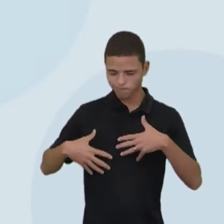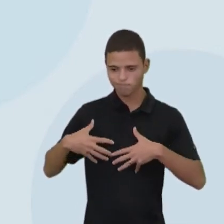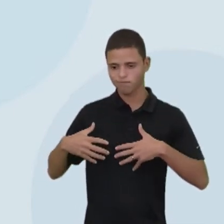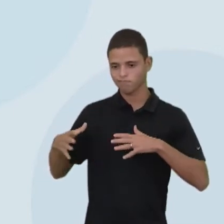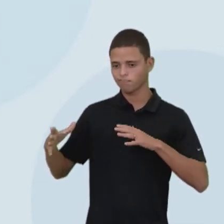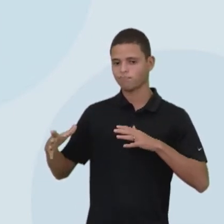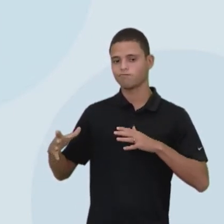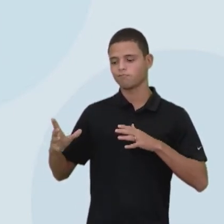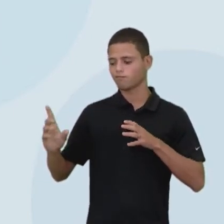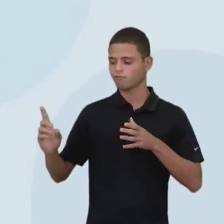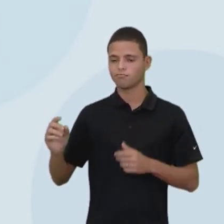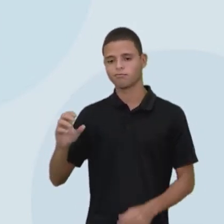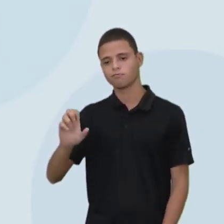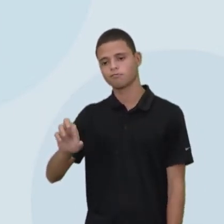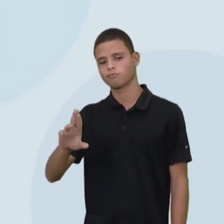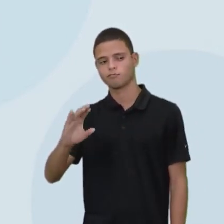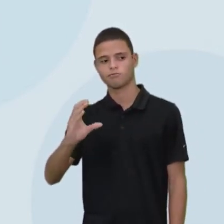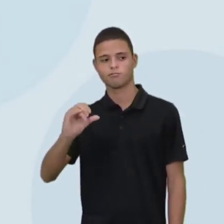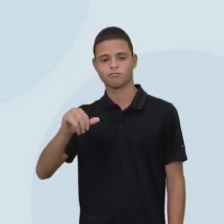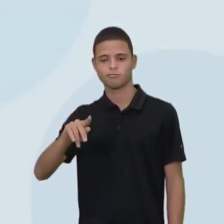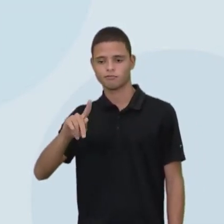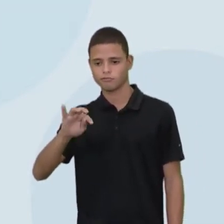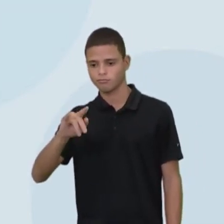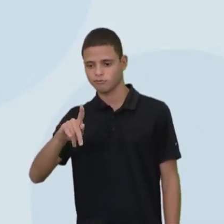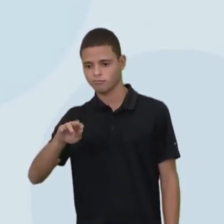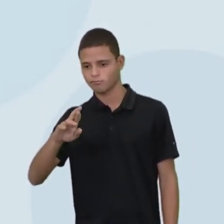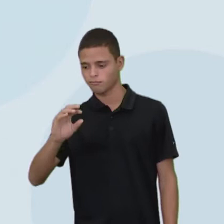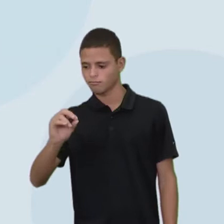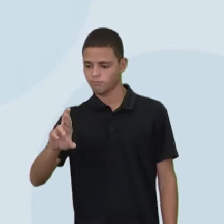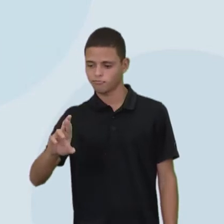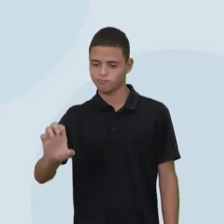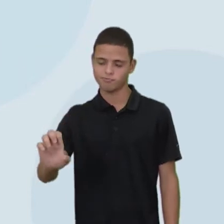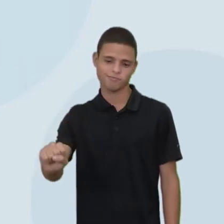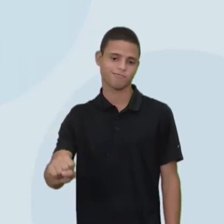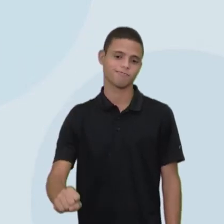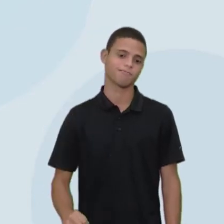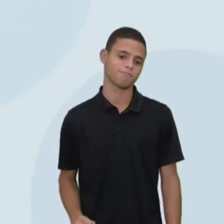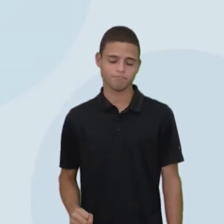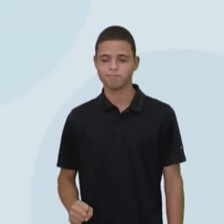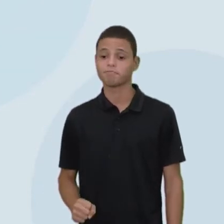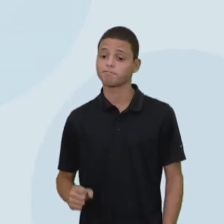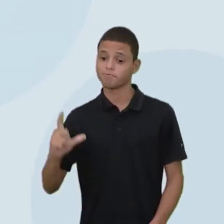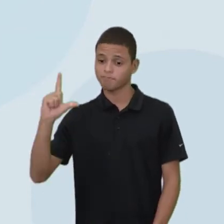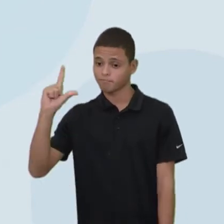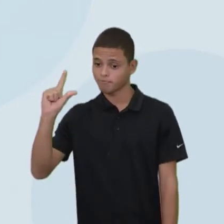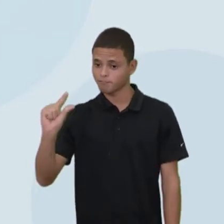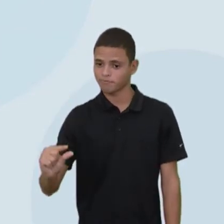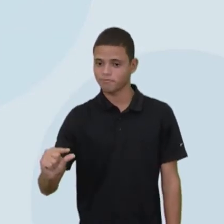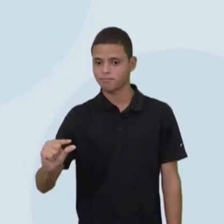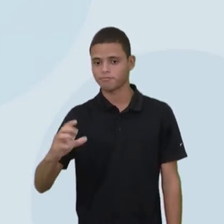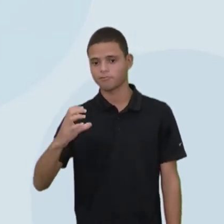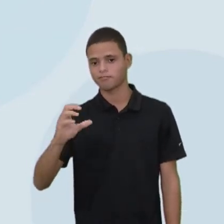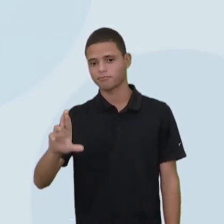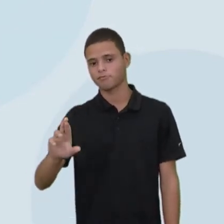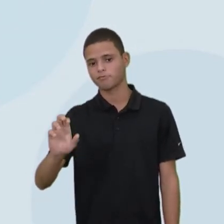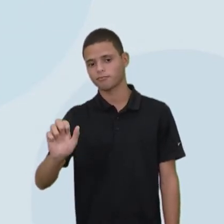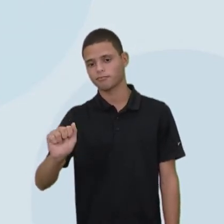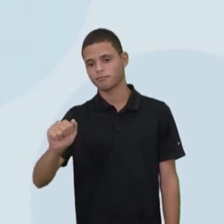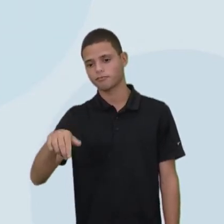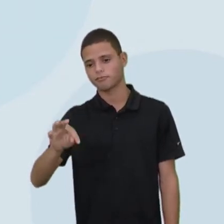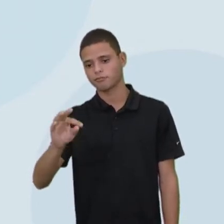receptores e desse neurotransmissor. Com essa redução, então, da serotonina, eu tenho